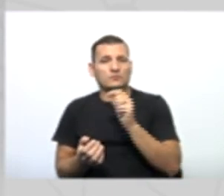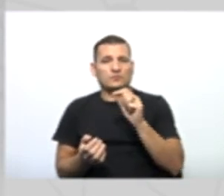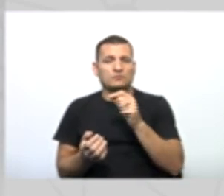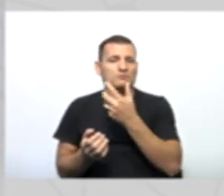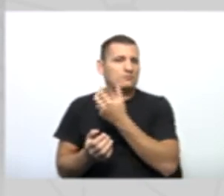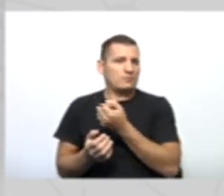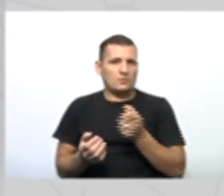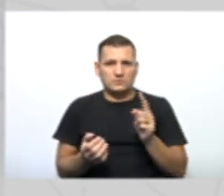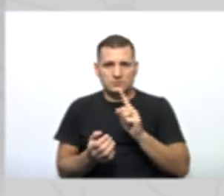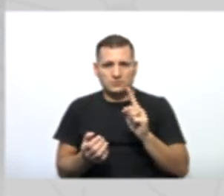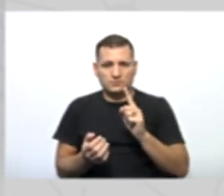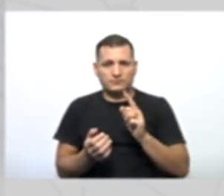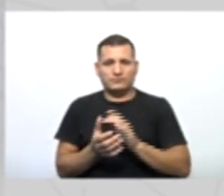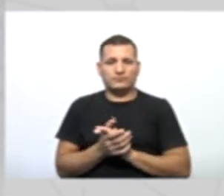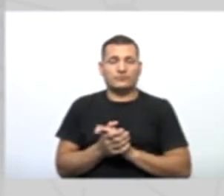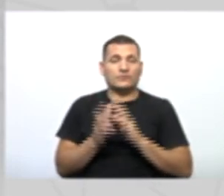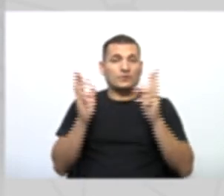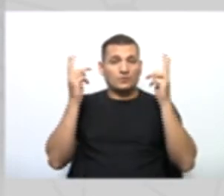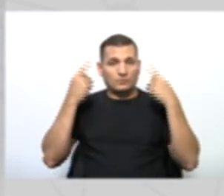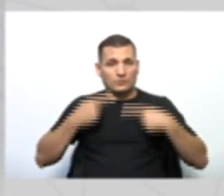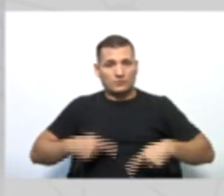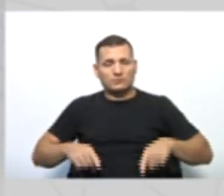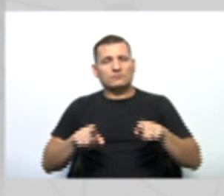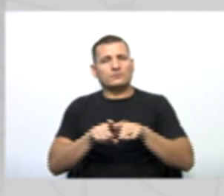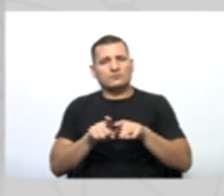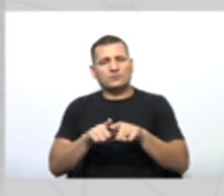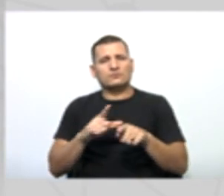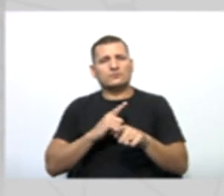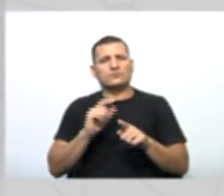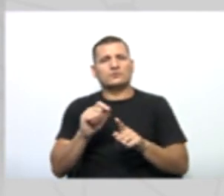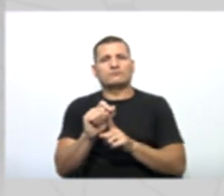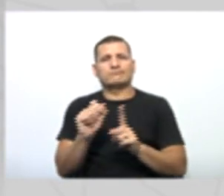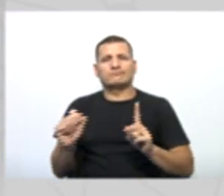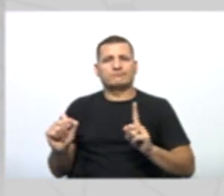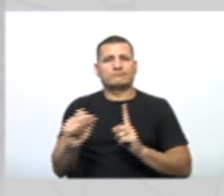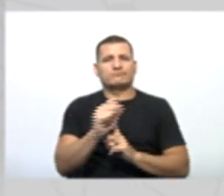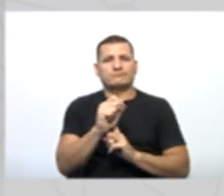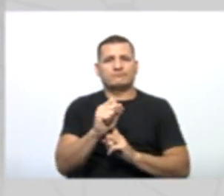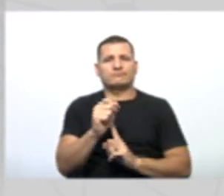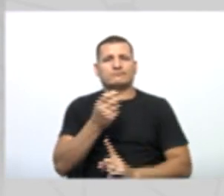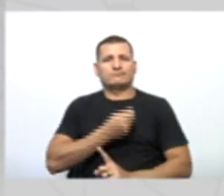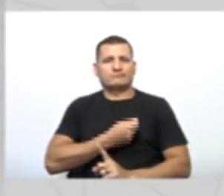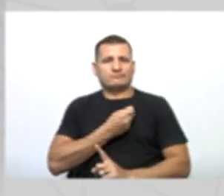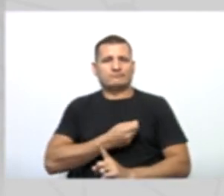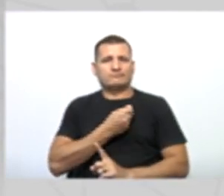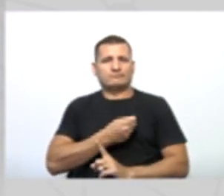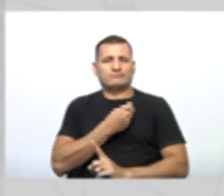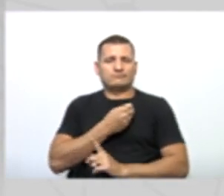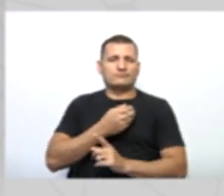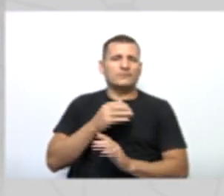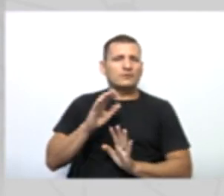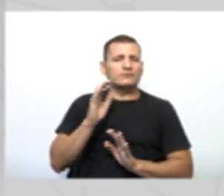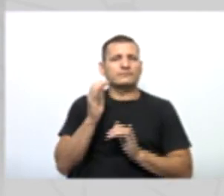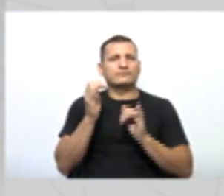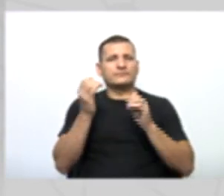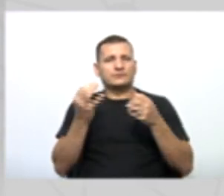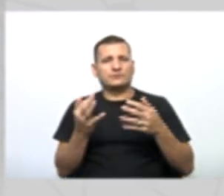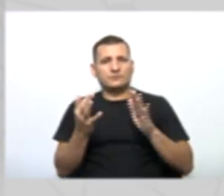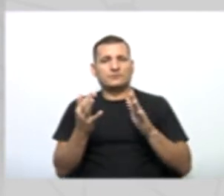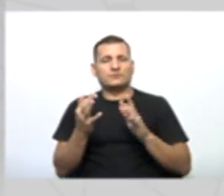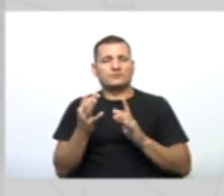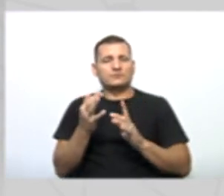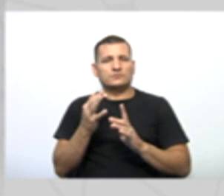inaceitável. Este ser humano também é um ser que vive em sociedade. Nós falamos que nenhum ser humano consegue viver